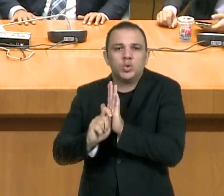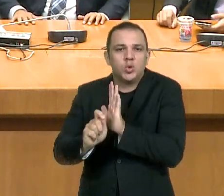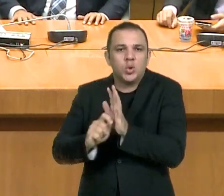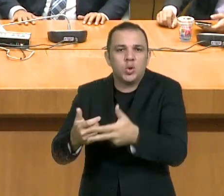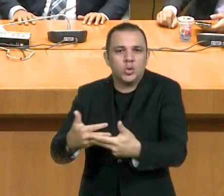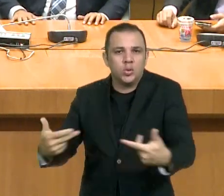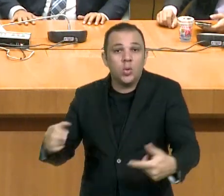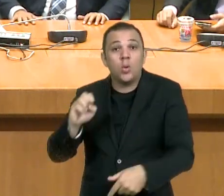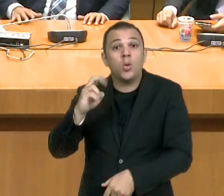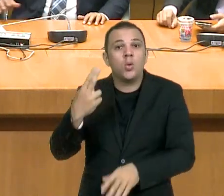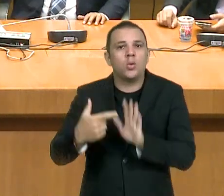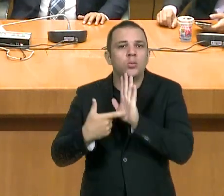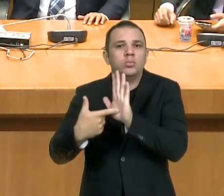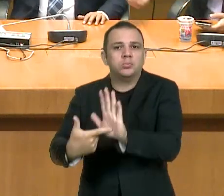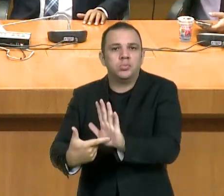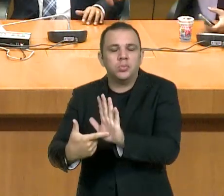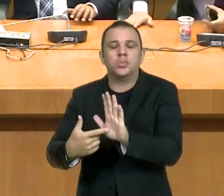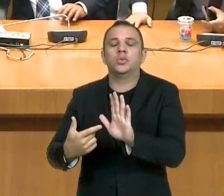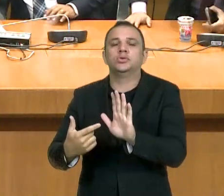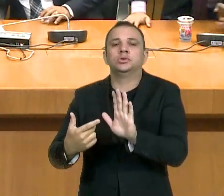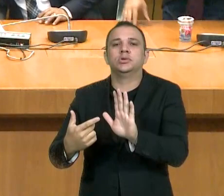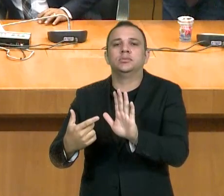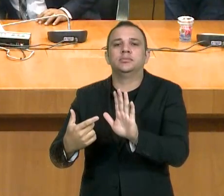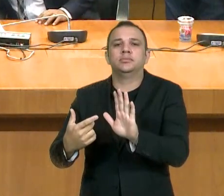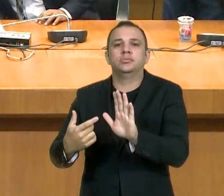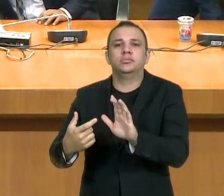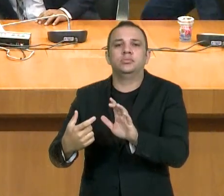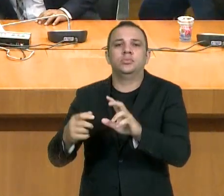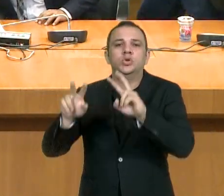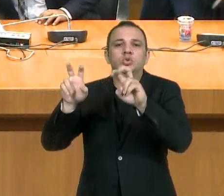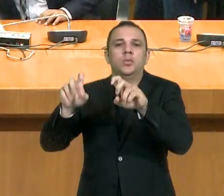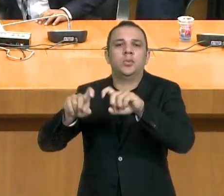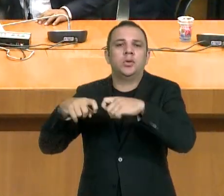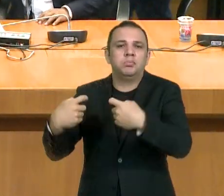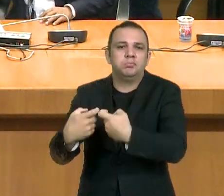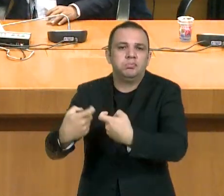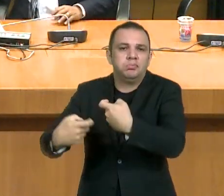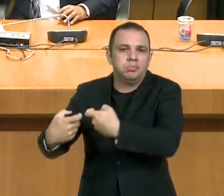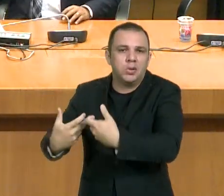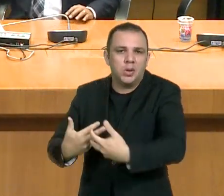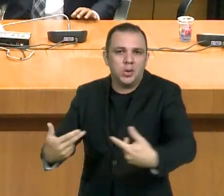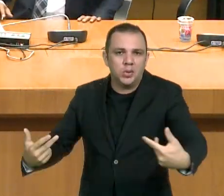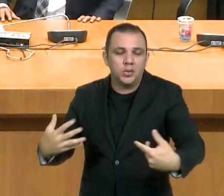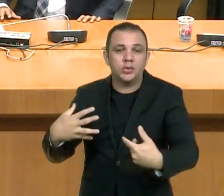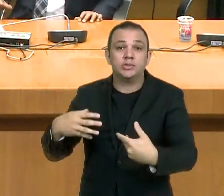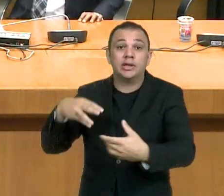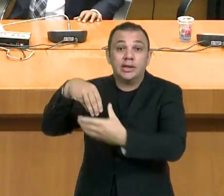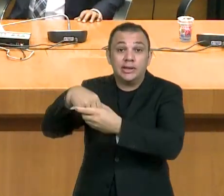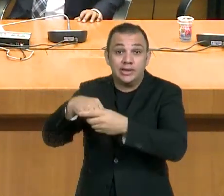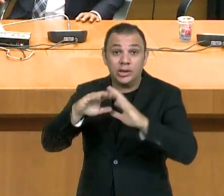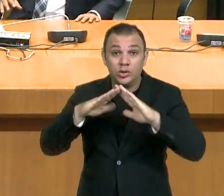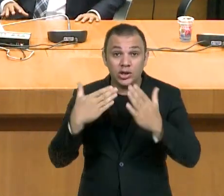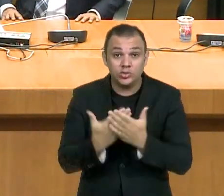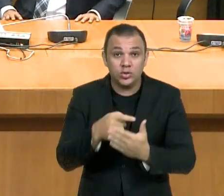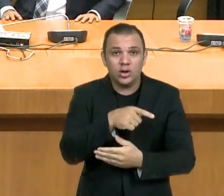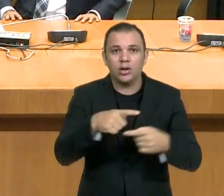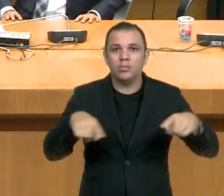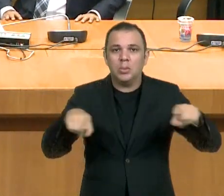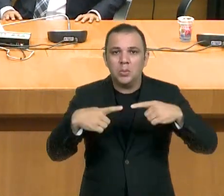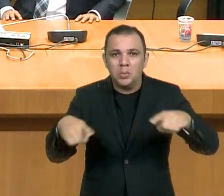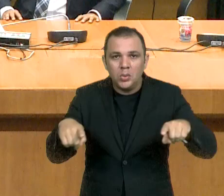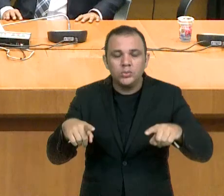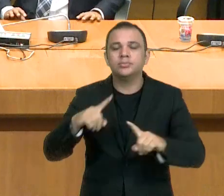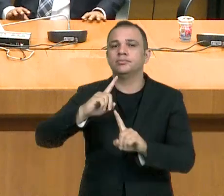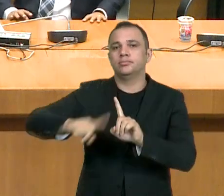sexuais nas instituições escolares públicas e privadas na rede de ensino de todo o território do Estado do Maranhão.